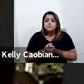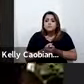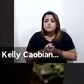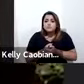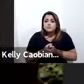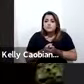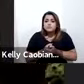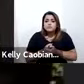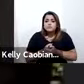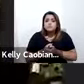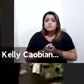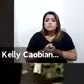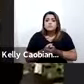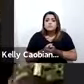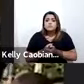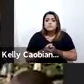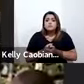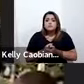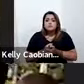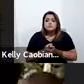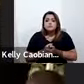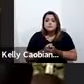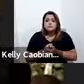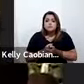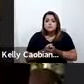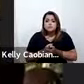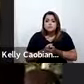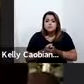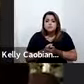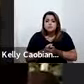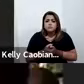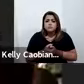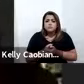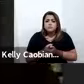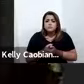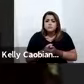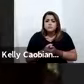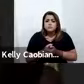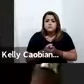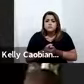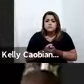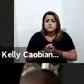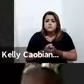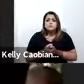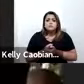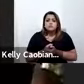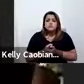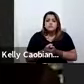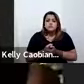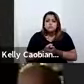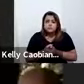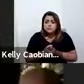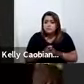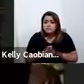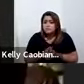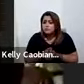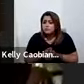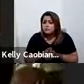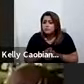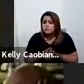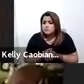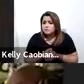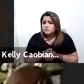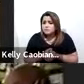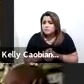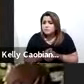eu defendo, porque eu não quero ninguém aqui na rotatória dizendo que está com o